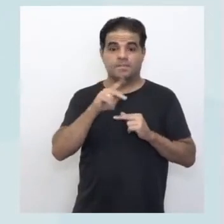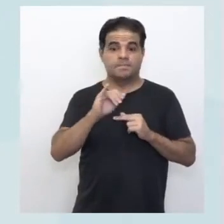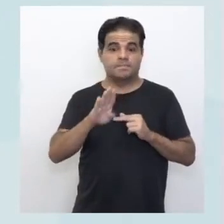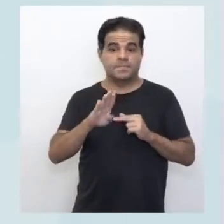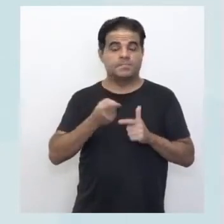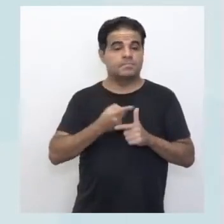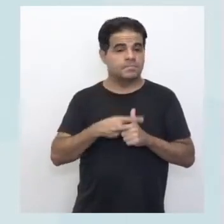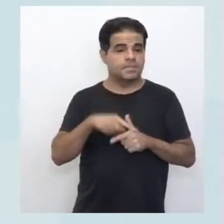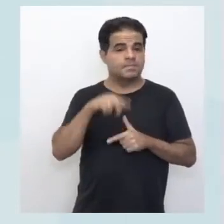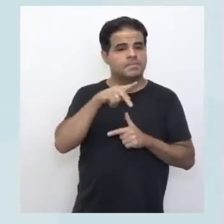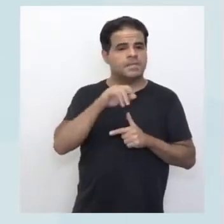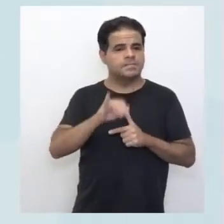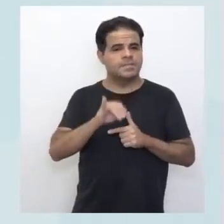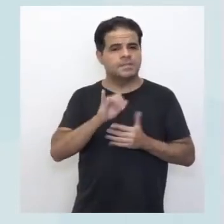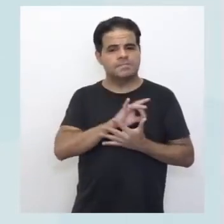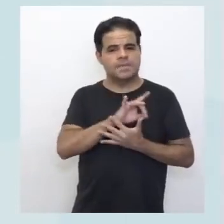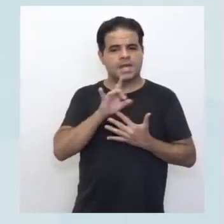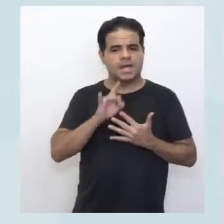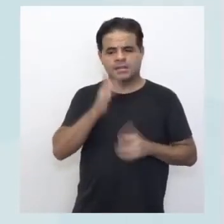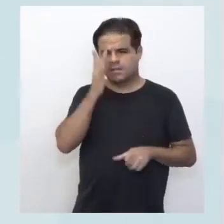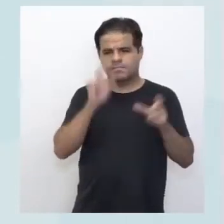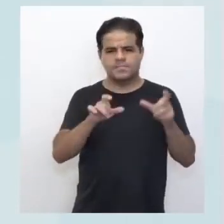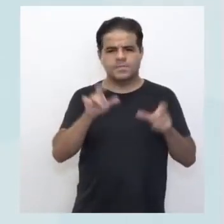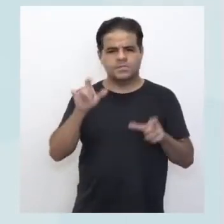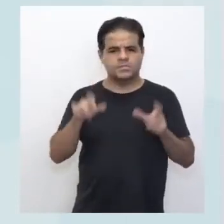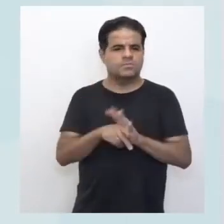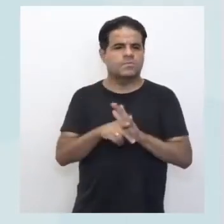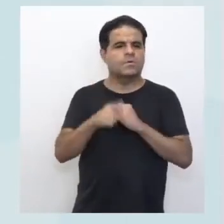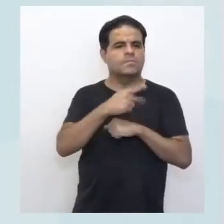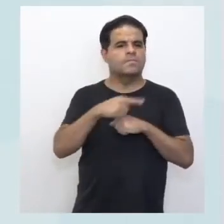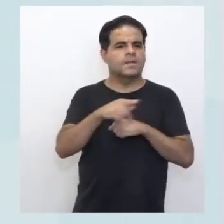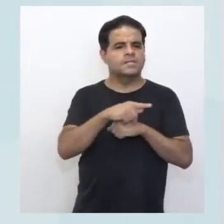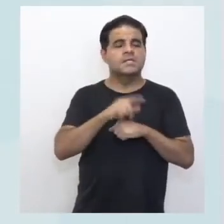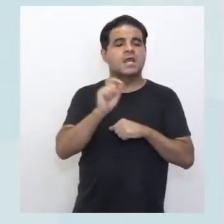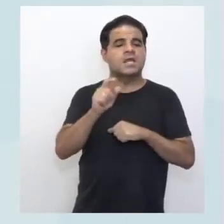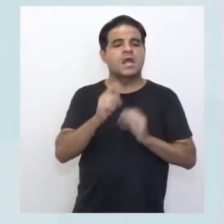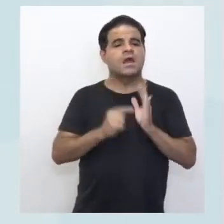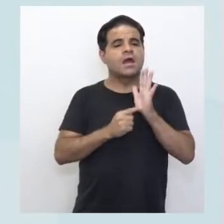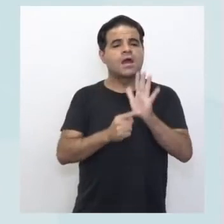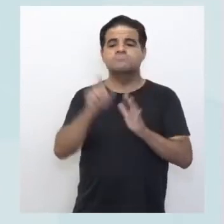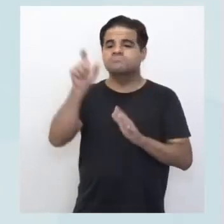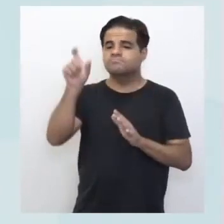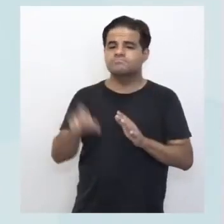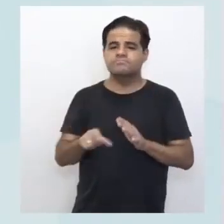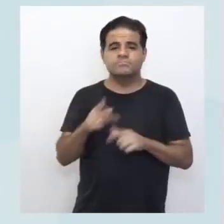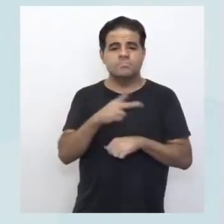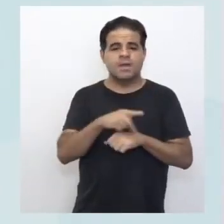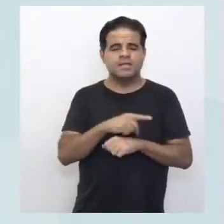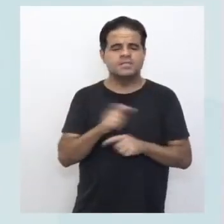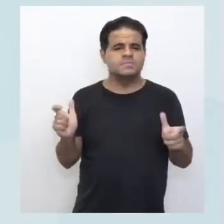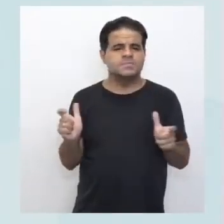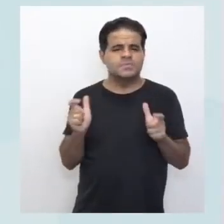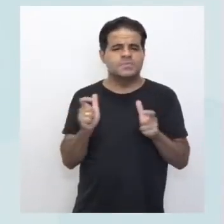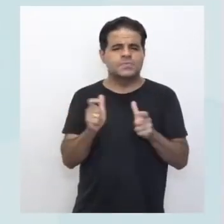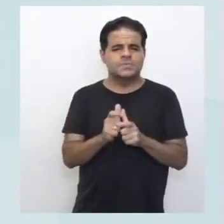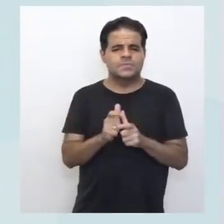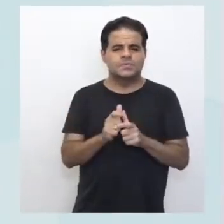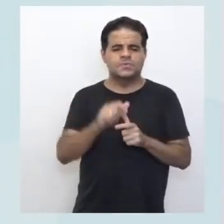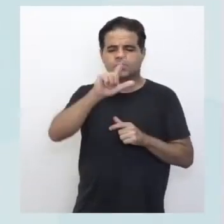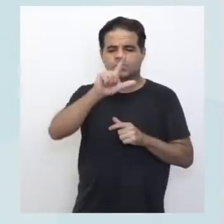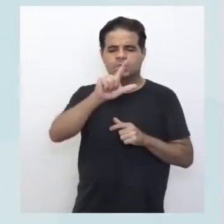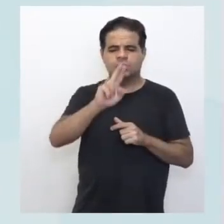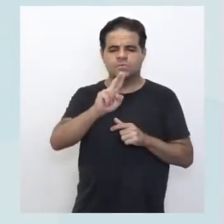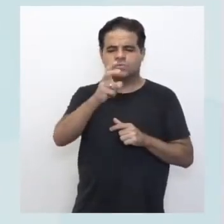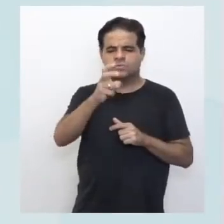seja, PIB para cada cidadão do país. E aí quem vai aparecer? Um país minúsculo da Europa chamado